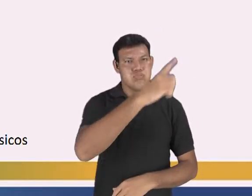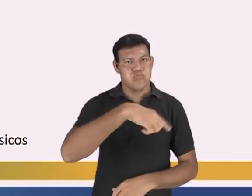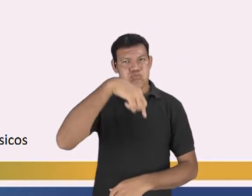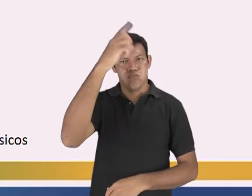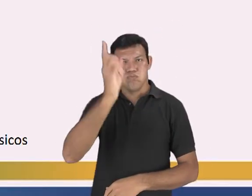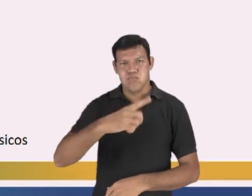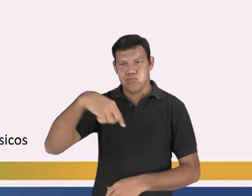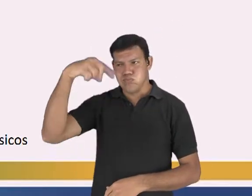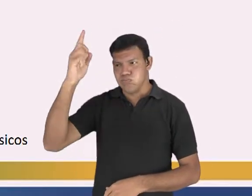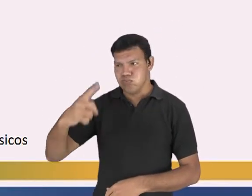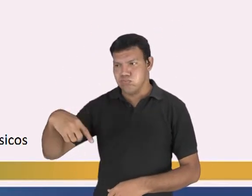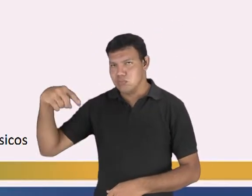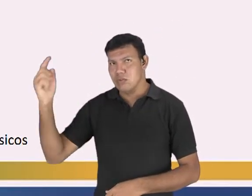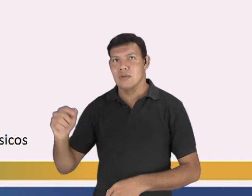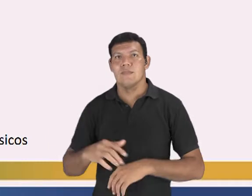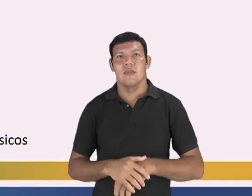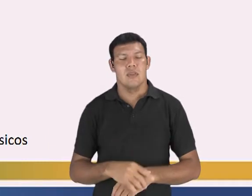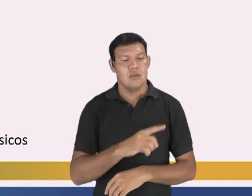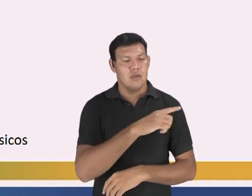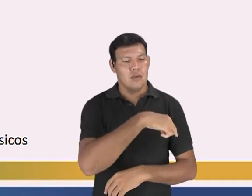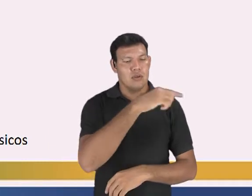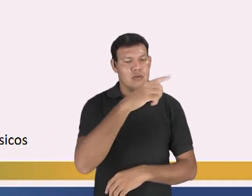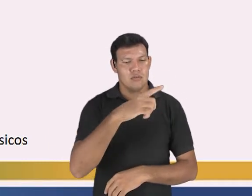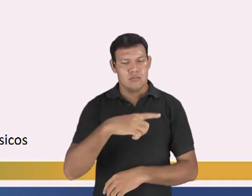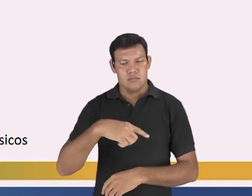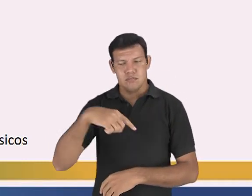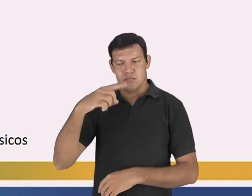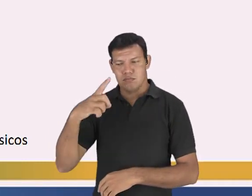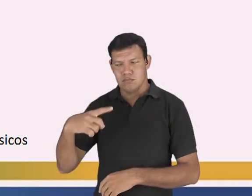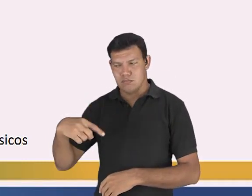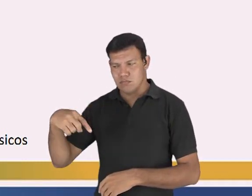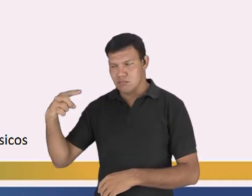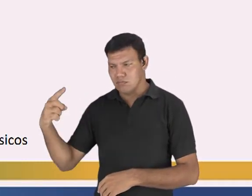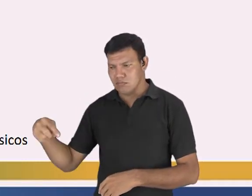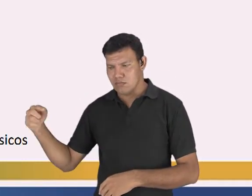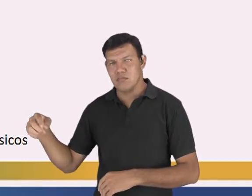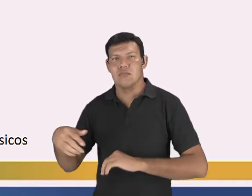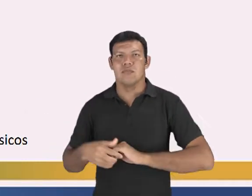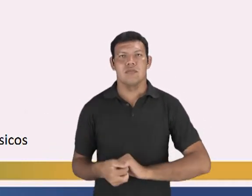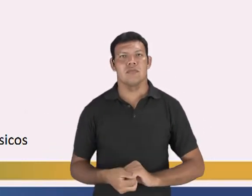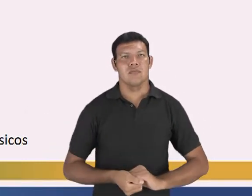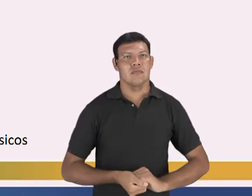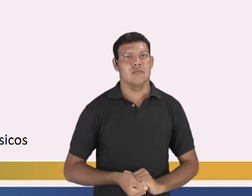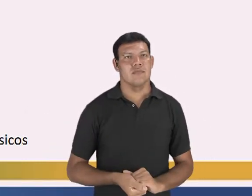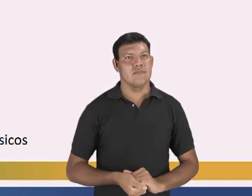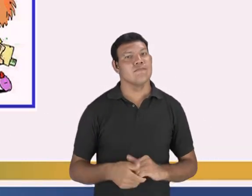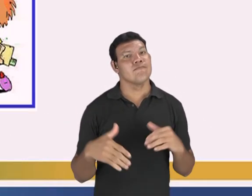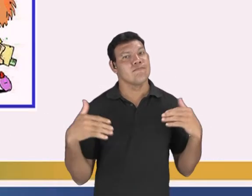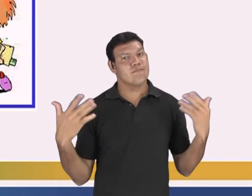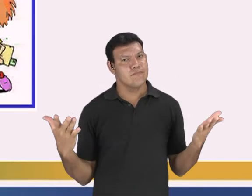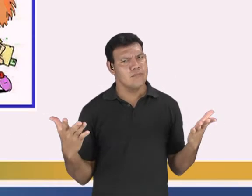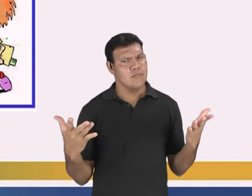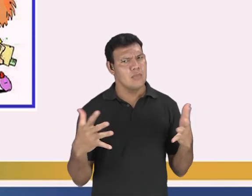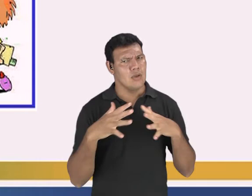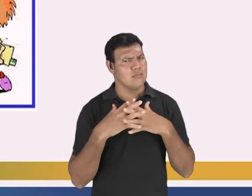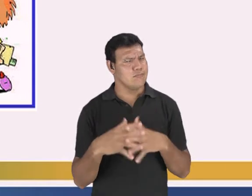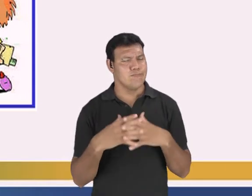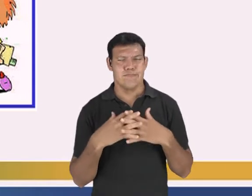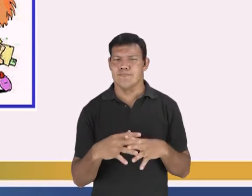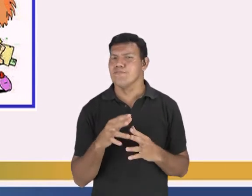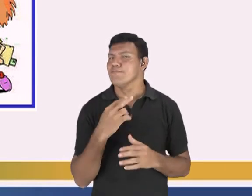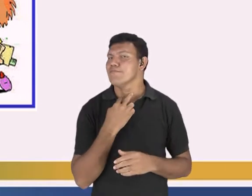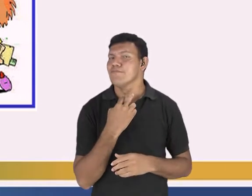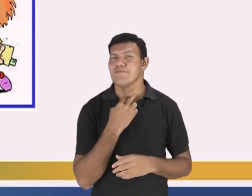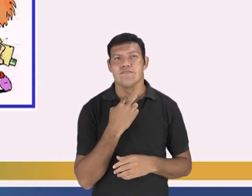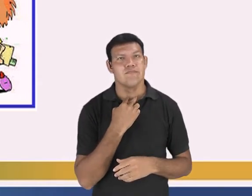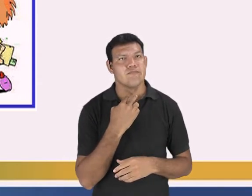de onda, uma com amplitude maior e outra com a amplitude menor. Não podemos confundir. Nós temos